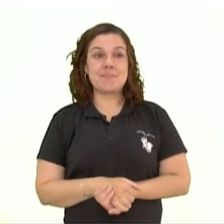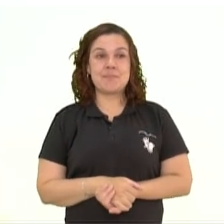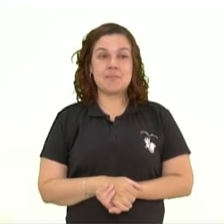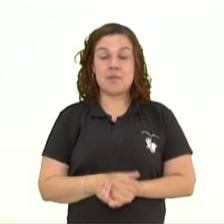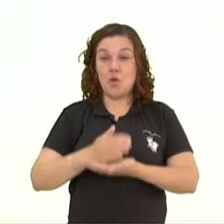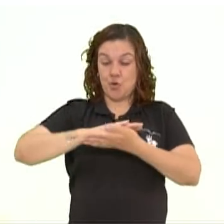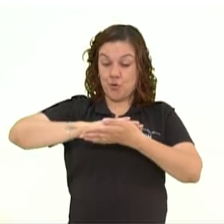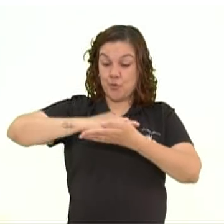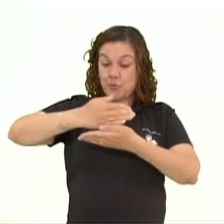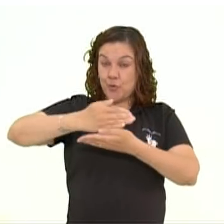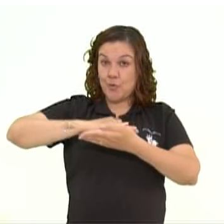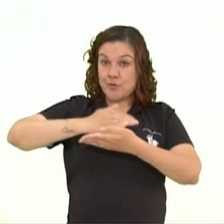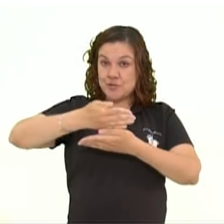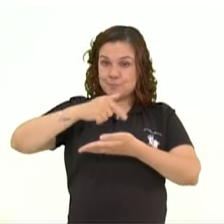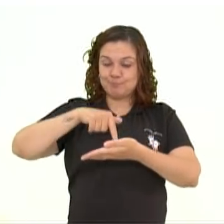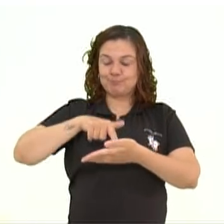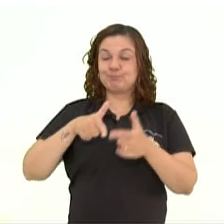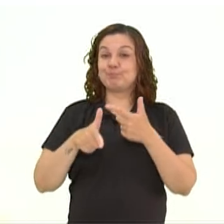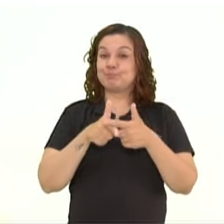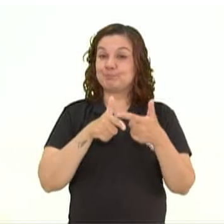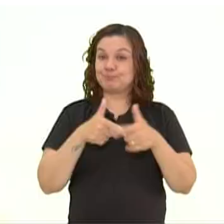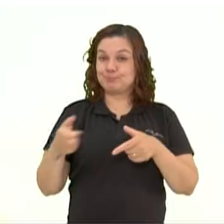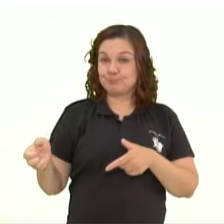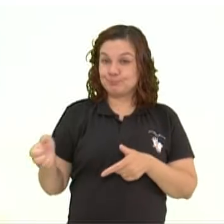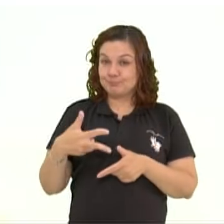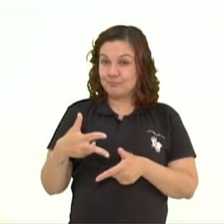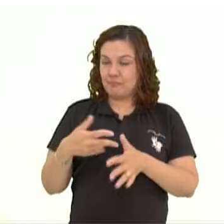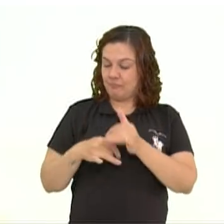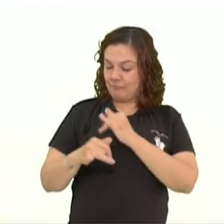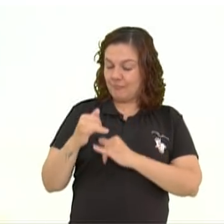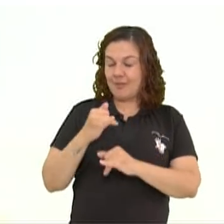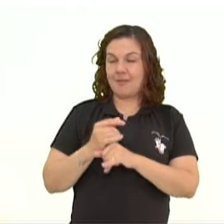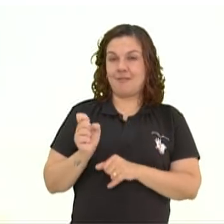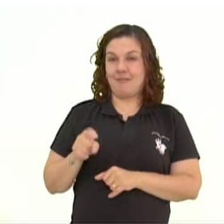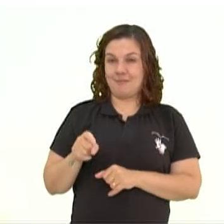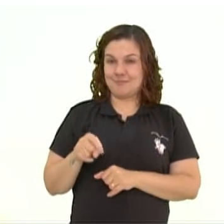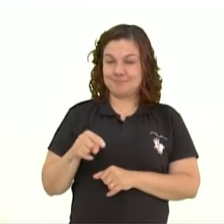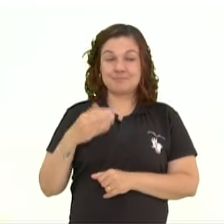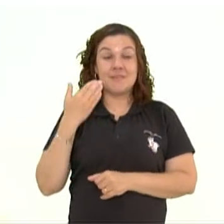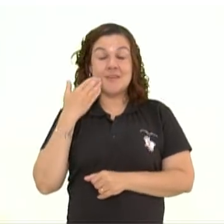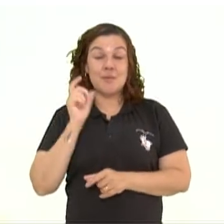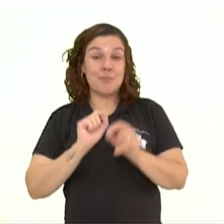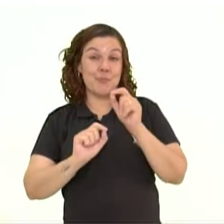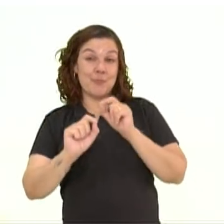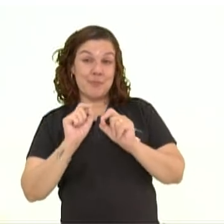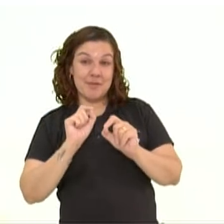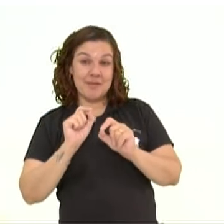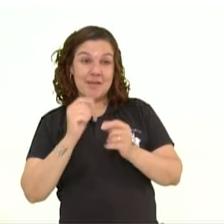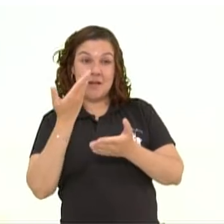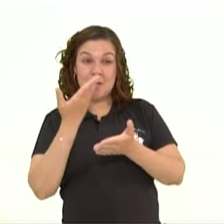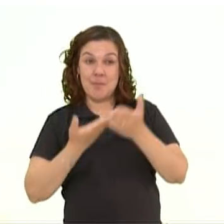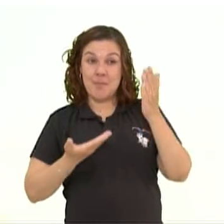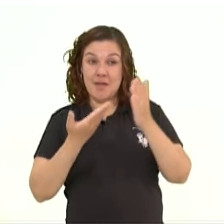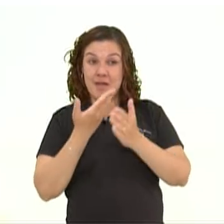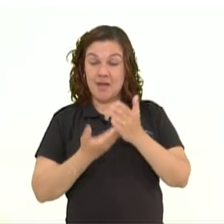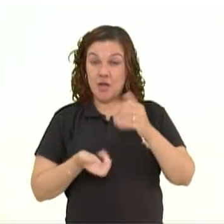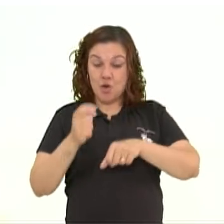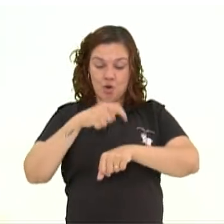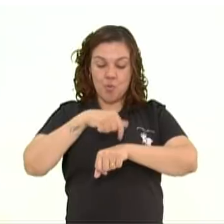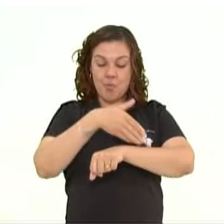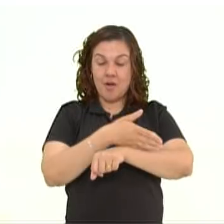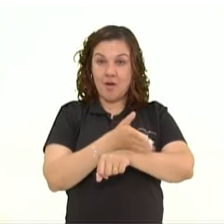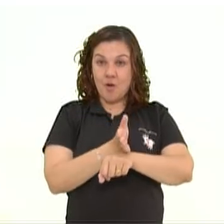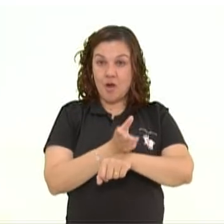Um notebook, ele está infectado ali por um vírus, tá? E a gente sabe que ele perde a cada